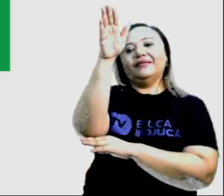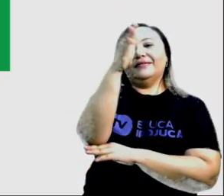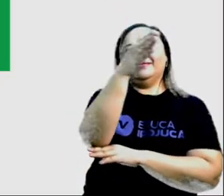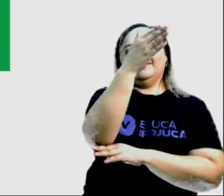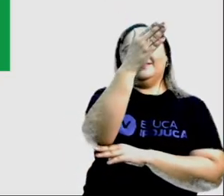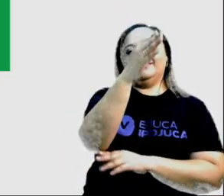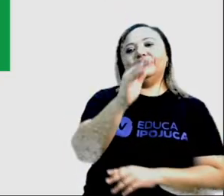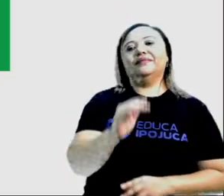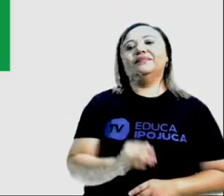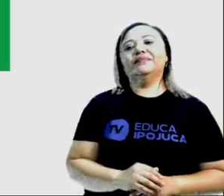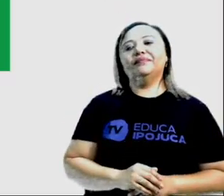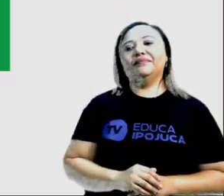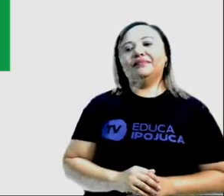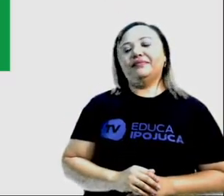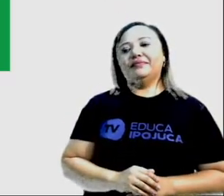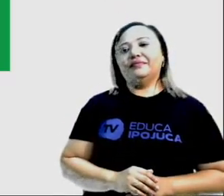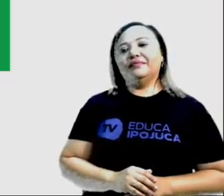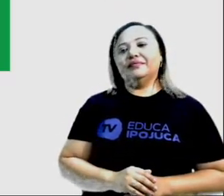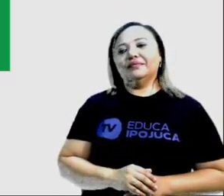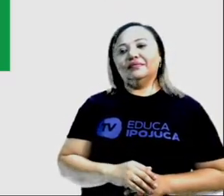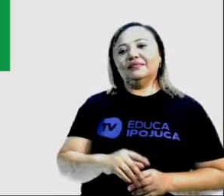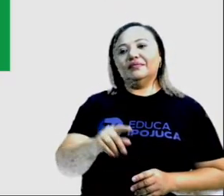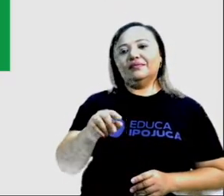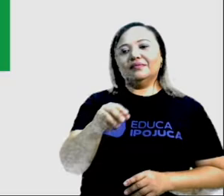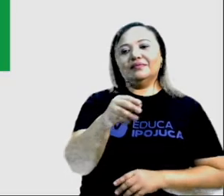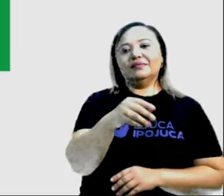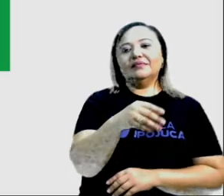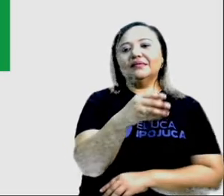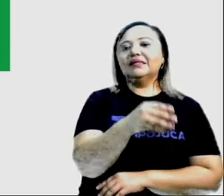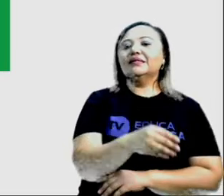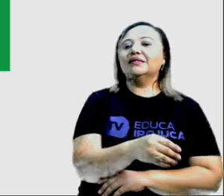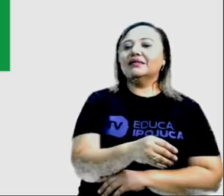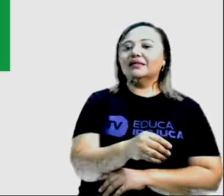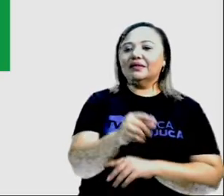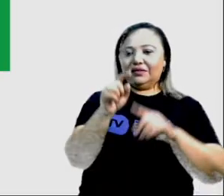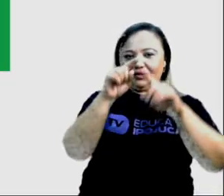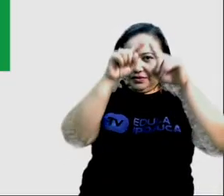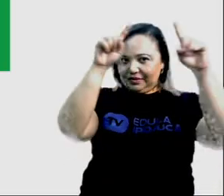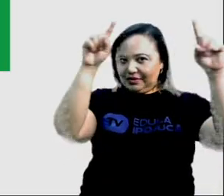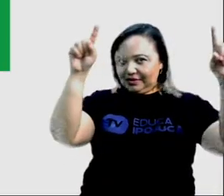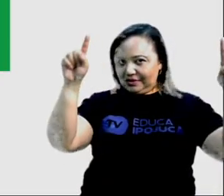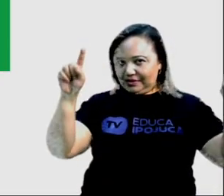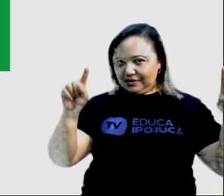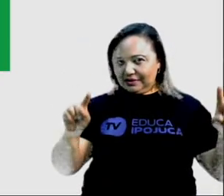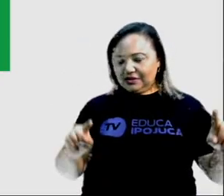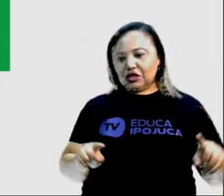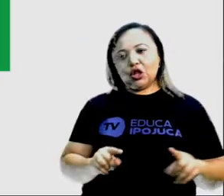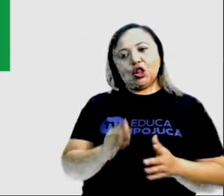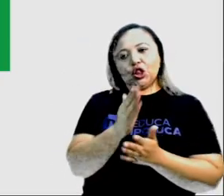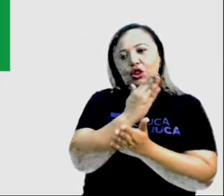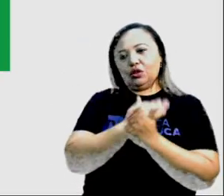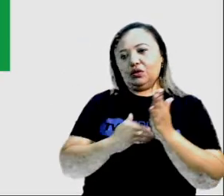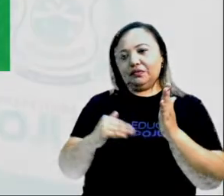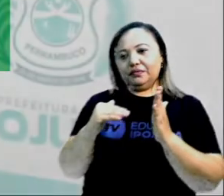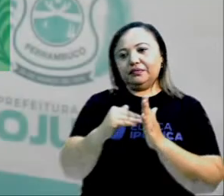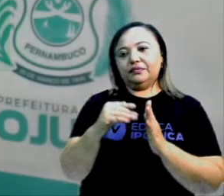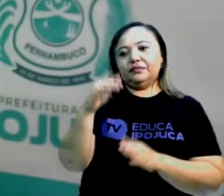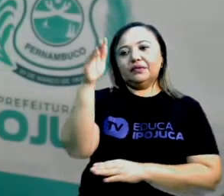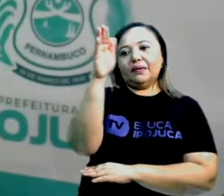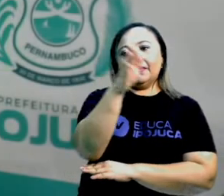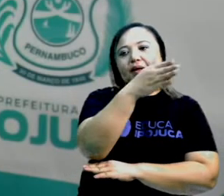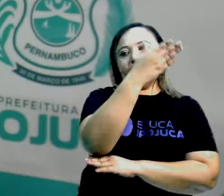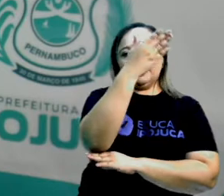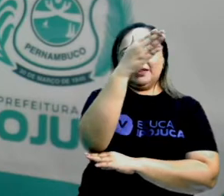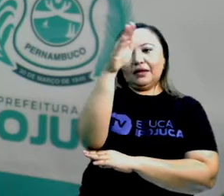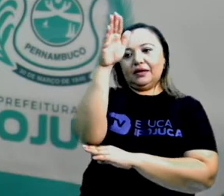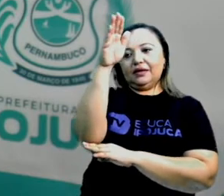são... o formato é retangular, tá certo? Todas as bandeiras, elas são assim. Não existe bandeira